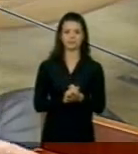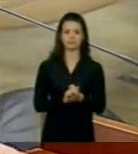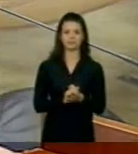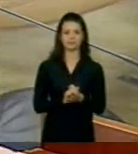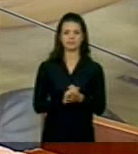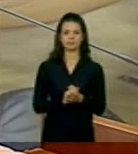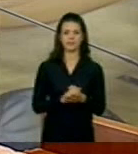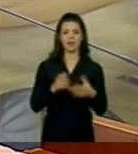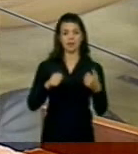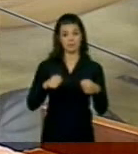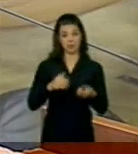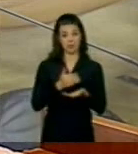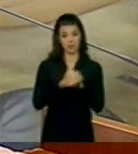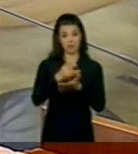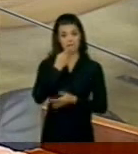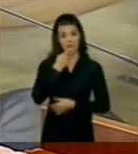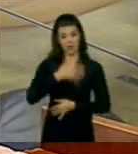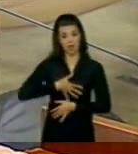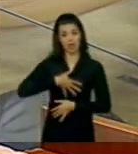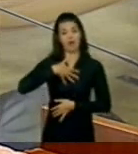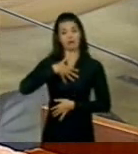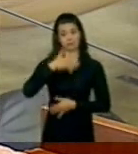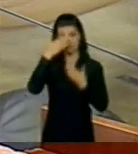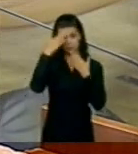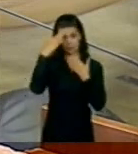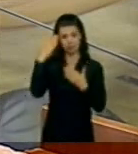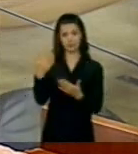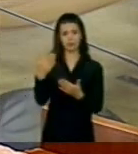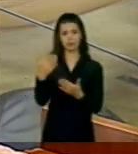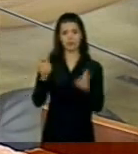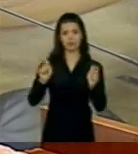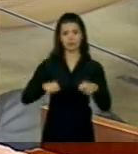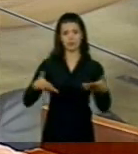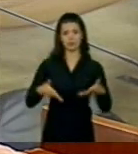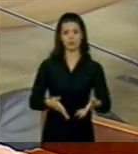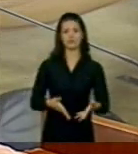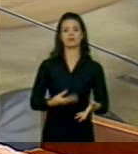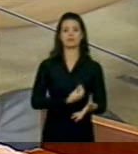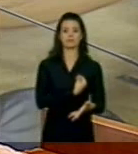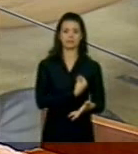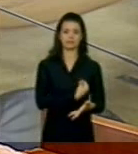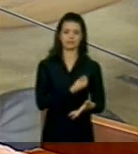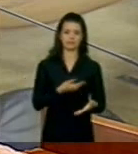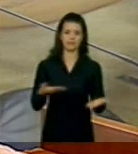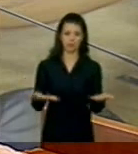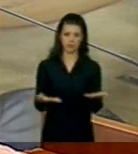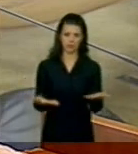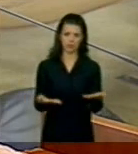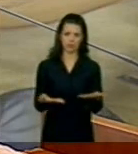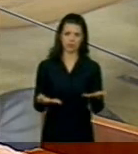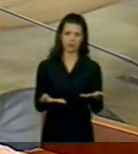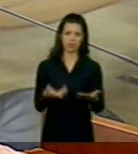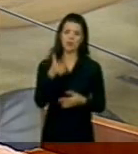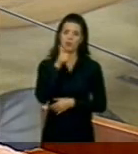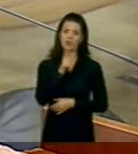Devo registrar inicialmente a honra e a gratidão de poder, nesse momento e nessa excelsa tribuna, unir